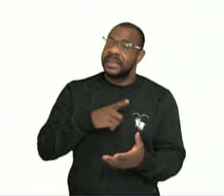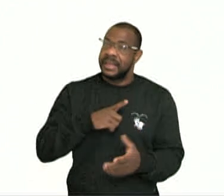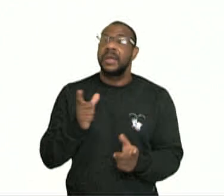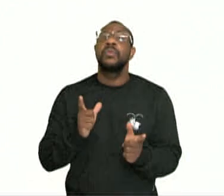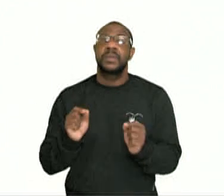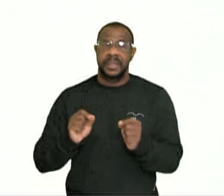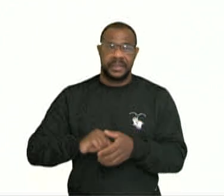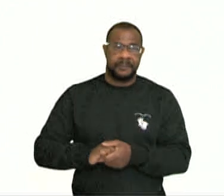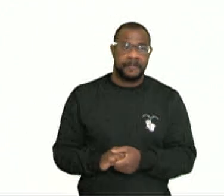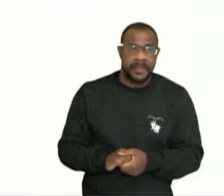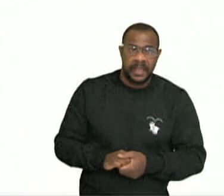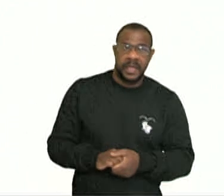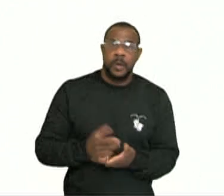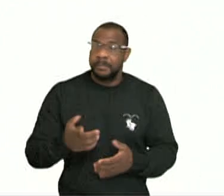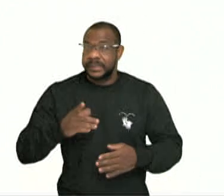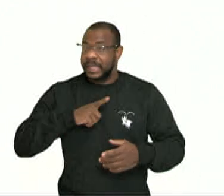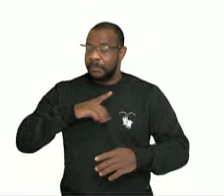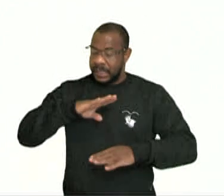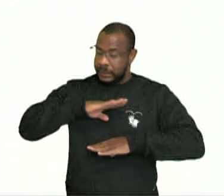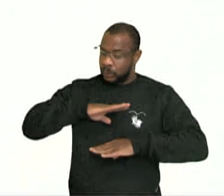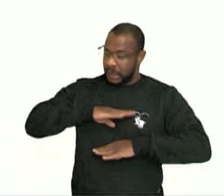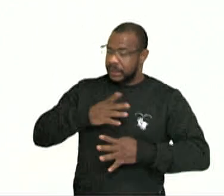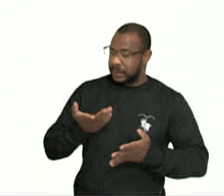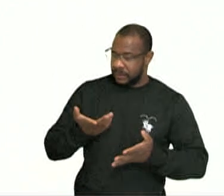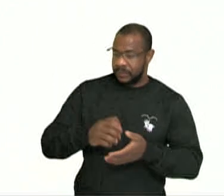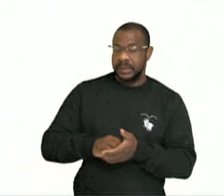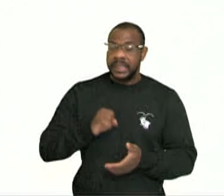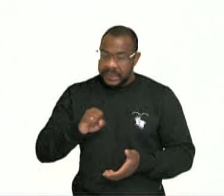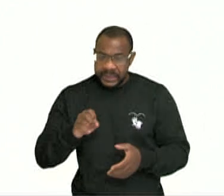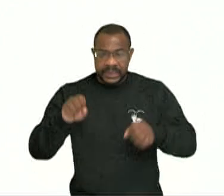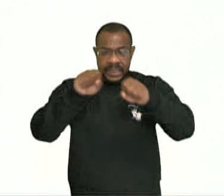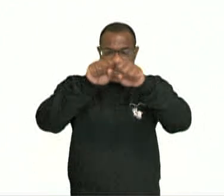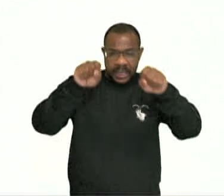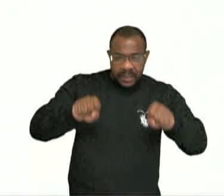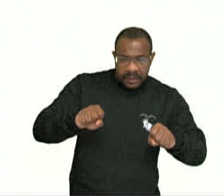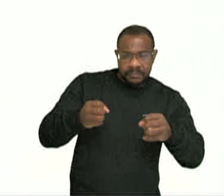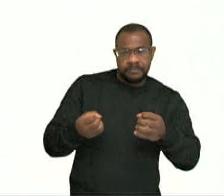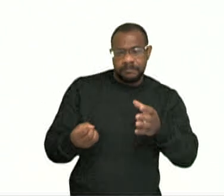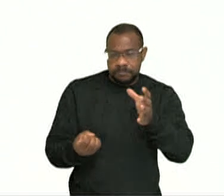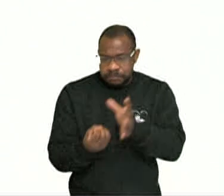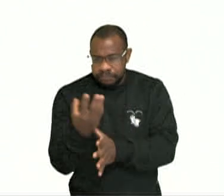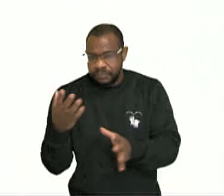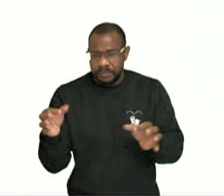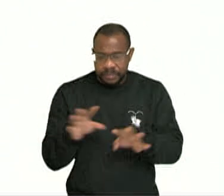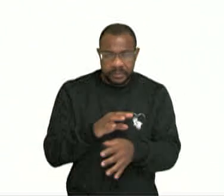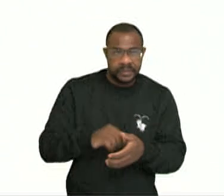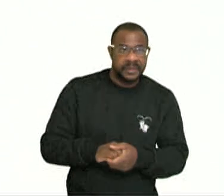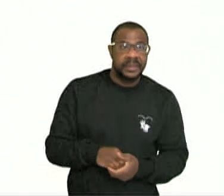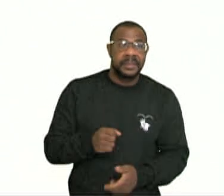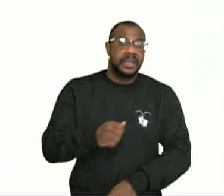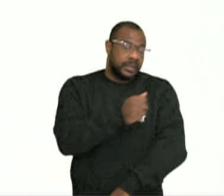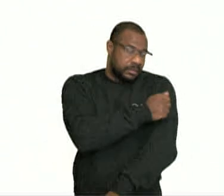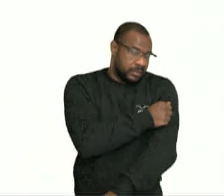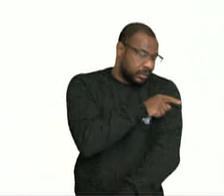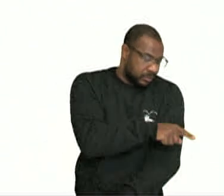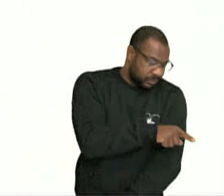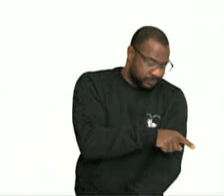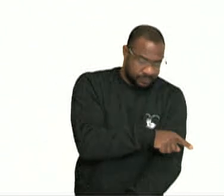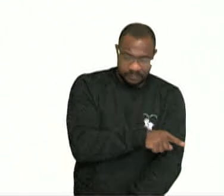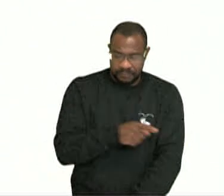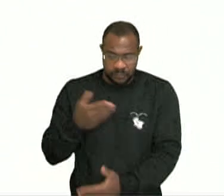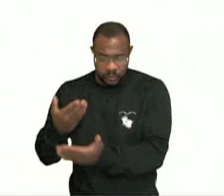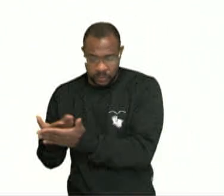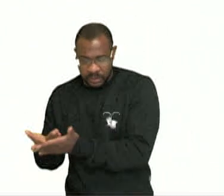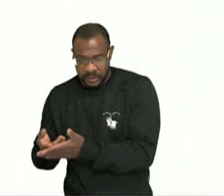tempo. Então, coloca-se ali, para que o aluno e o estudante sejam a mesma pessoa, o sistema precisa funcionar. Então,